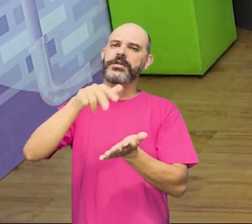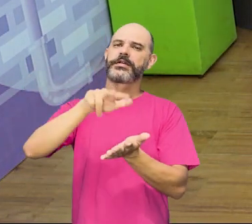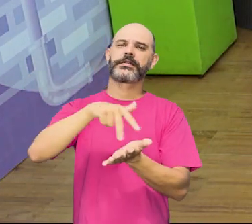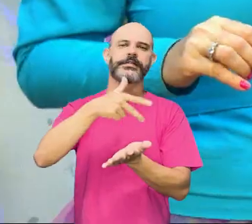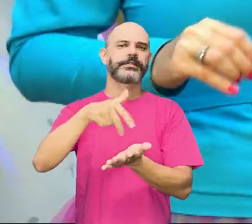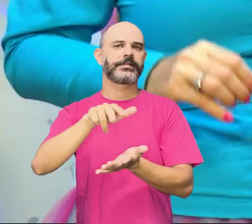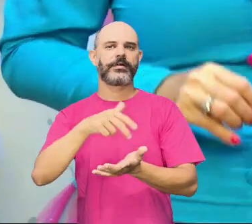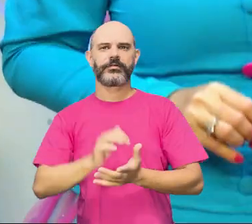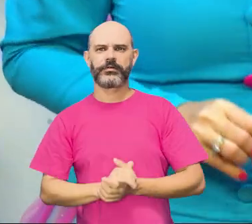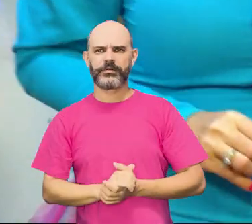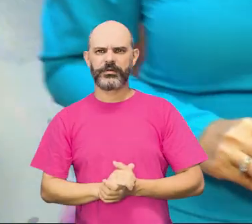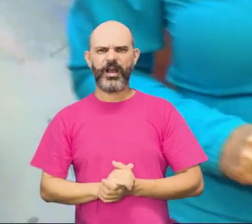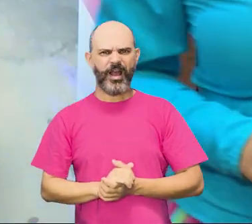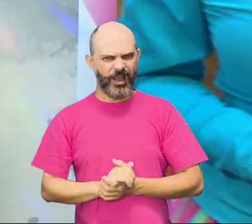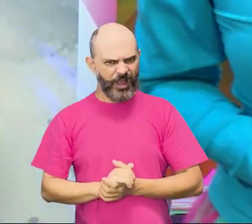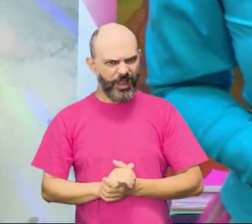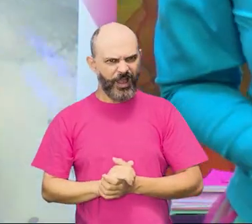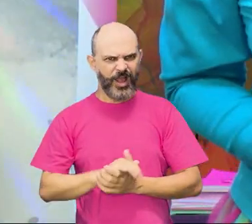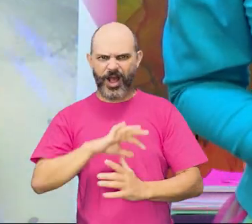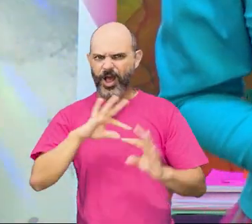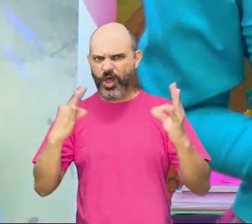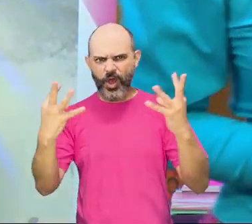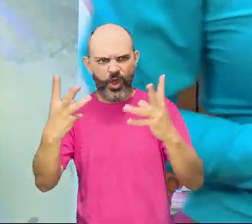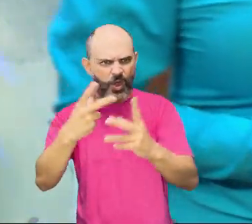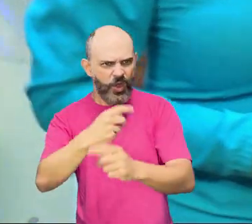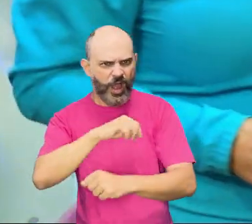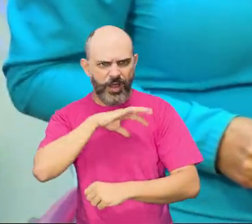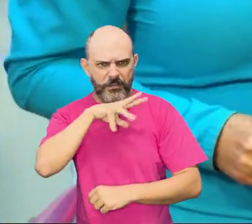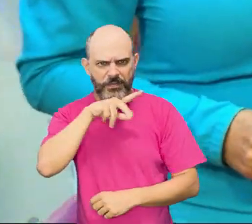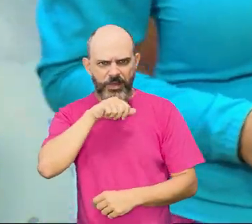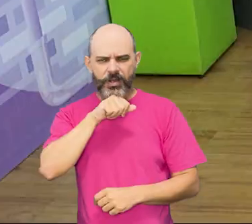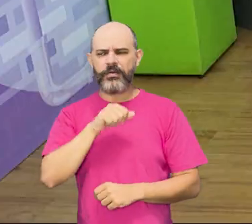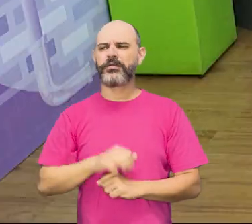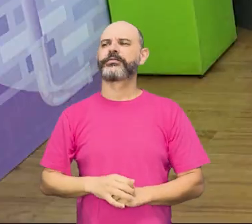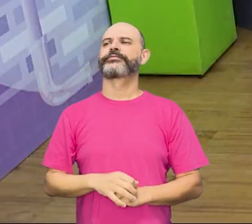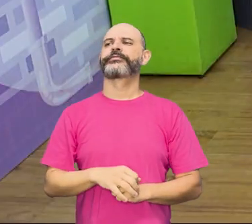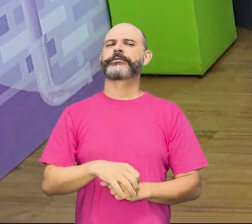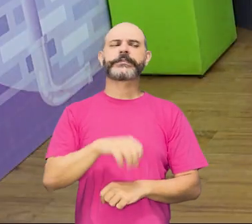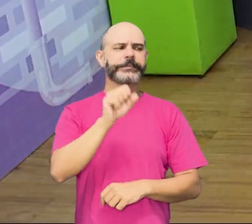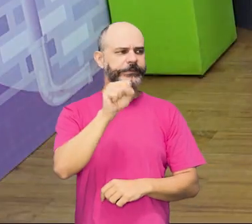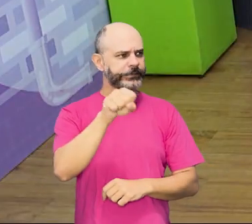dança. Reino animal? Sim!